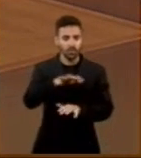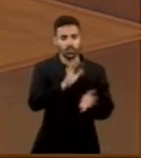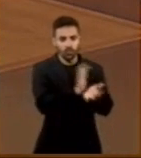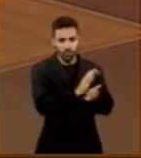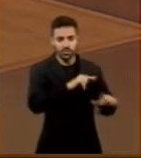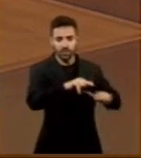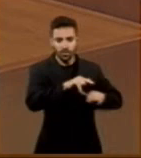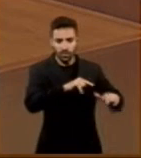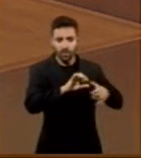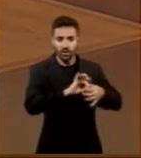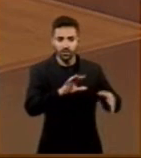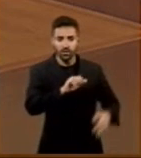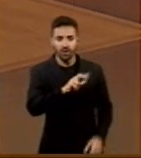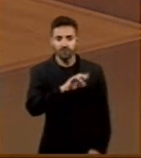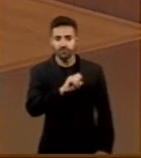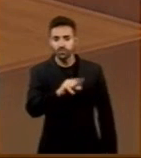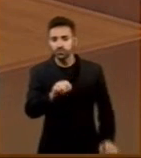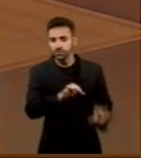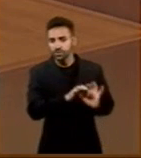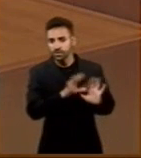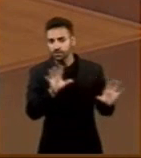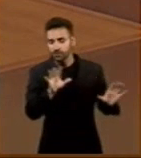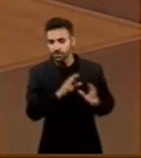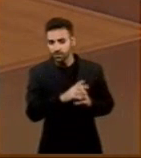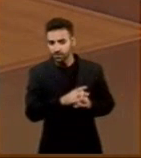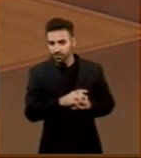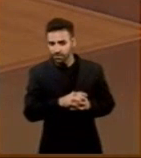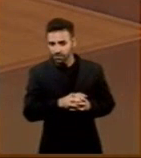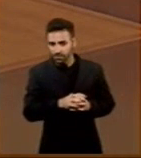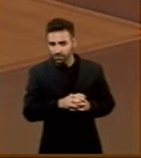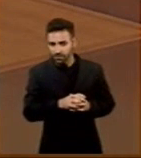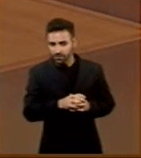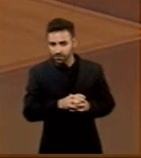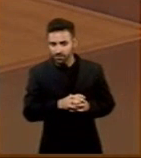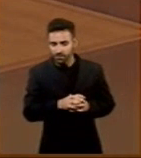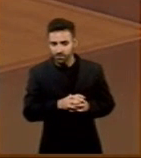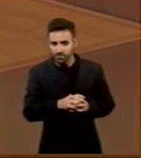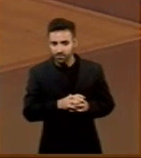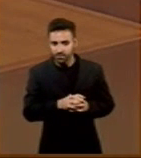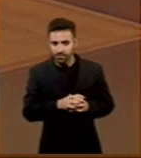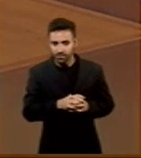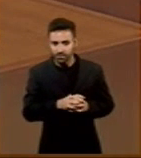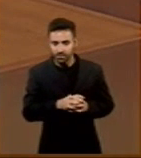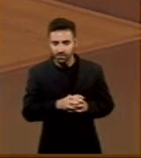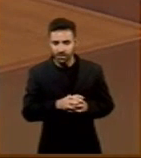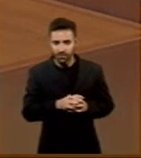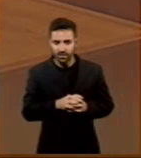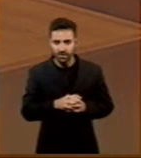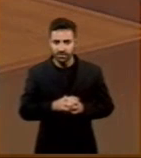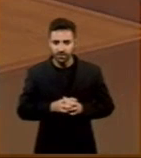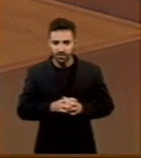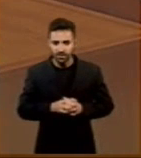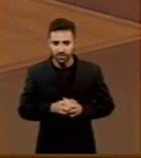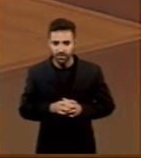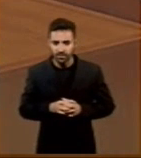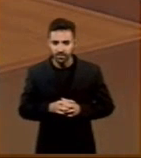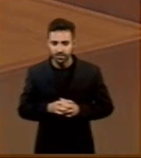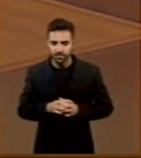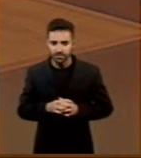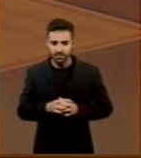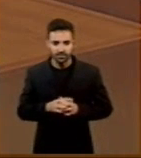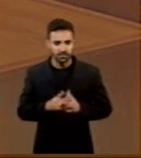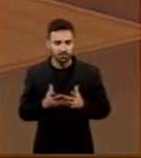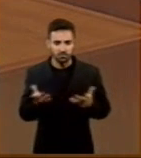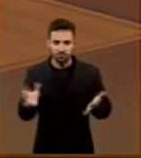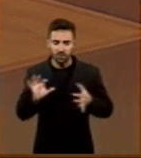Porra. Ninguém aqui negou direito ao trabalhador convicto permanente. Então, por força da